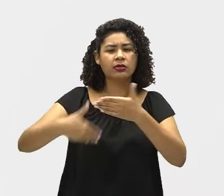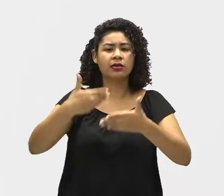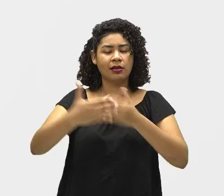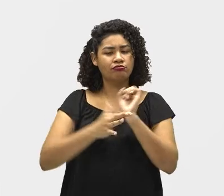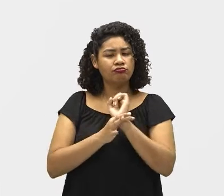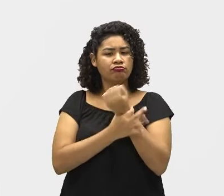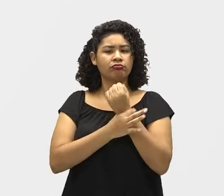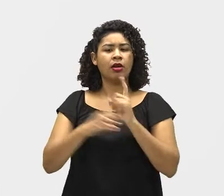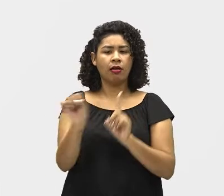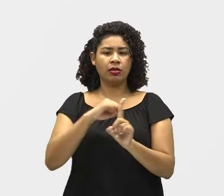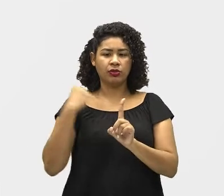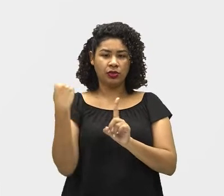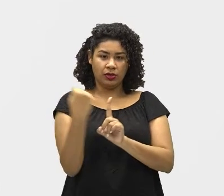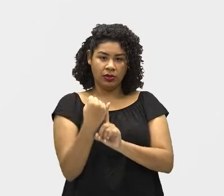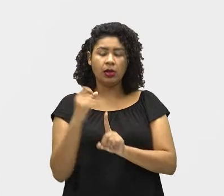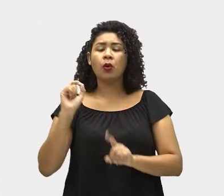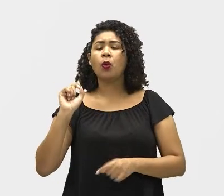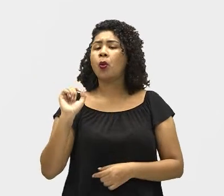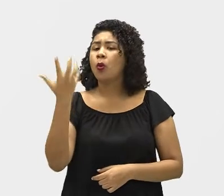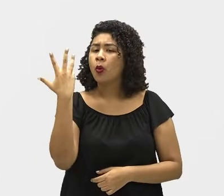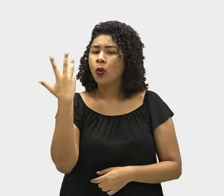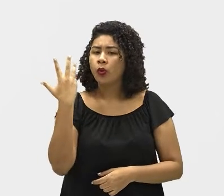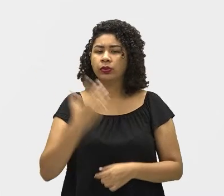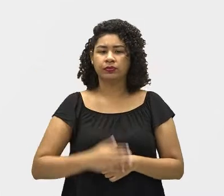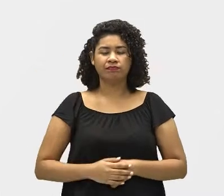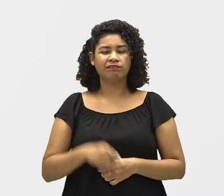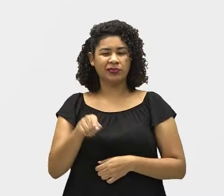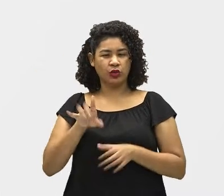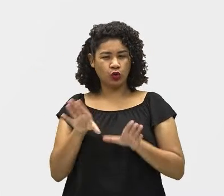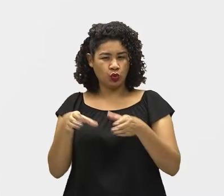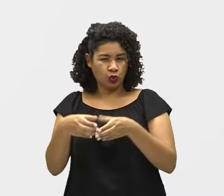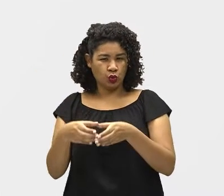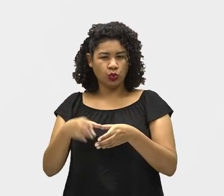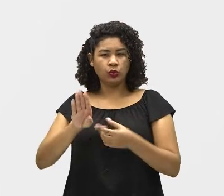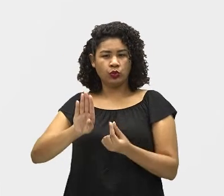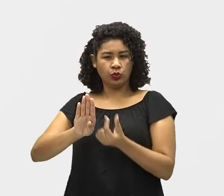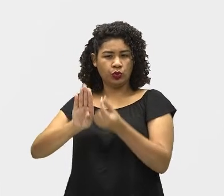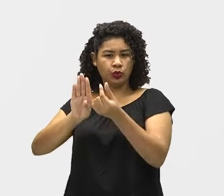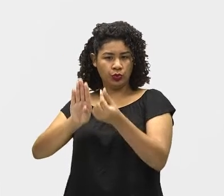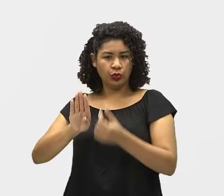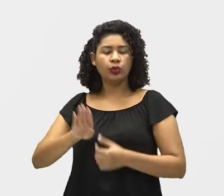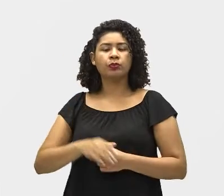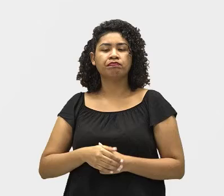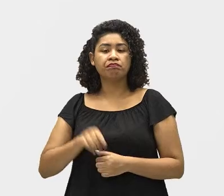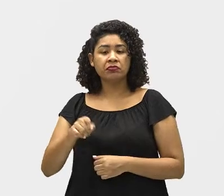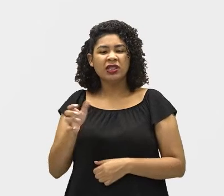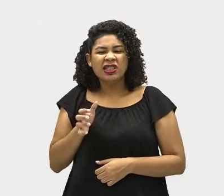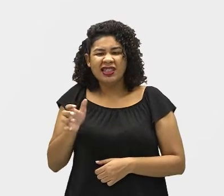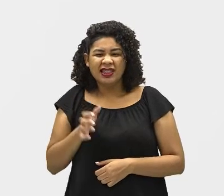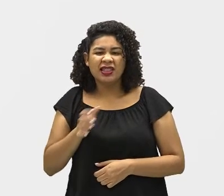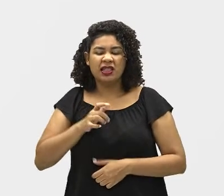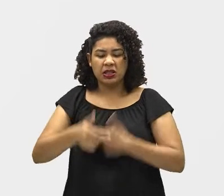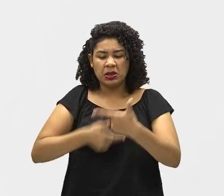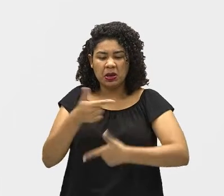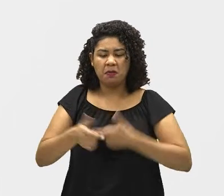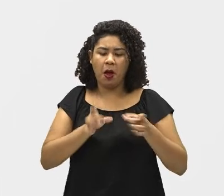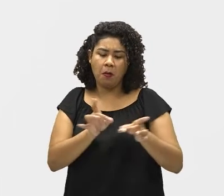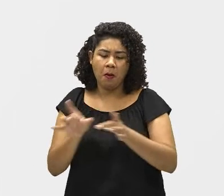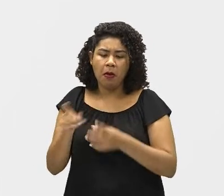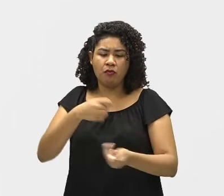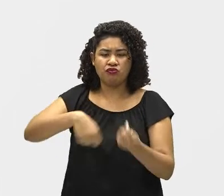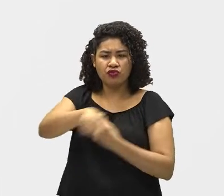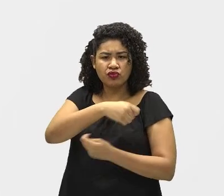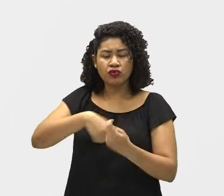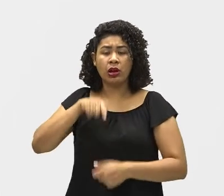social, o que acontecia? Essa classe chamada burguesia, agora mercantil e rica, se dedicou às artes